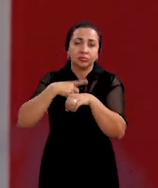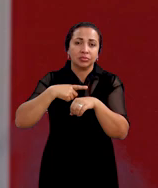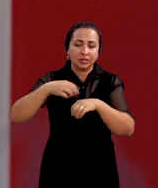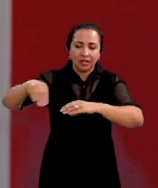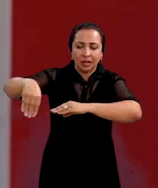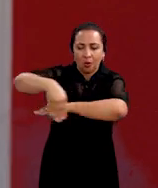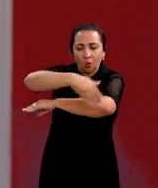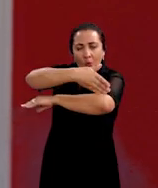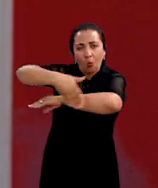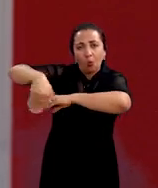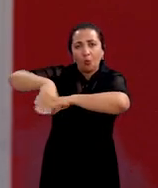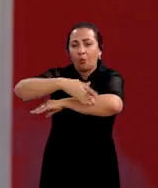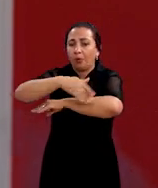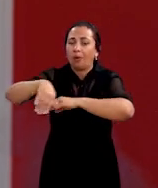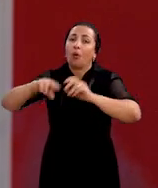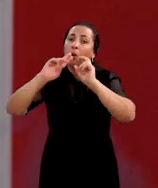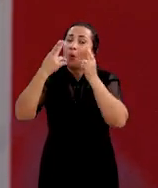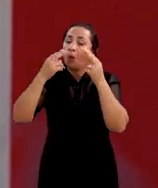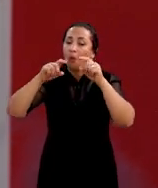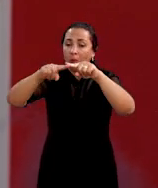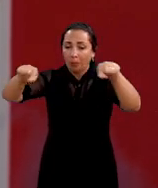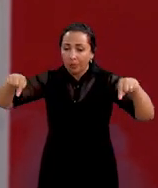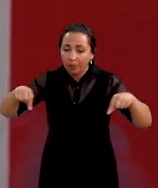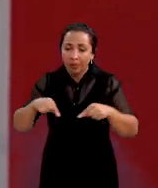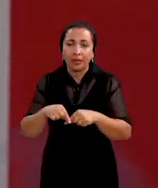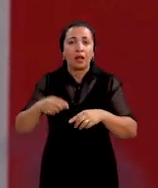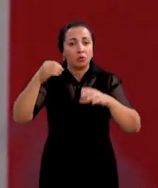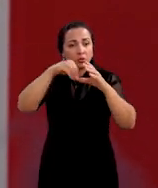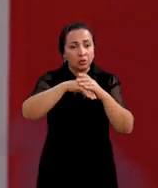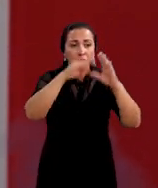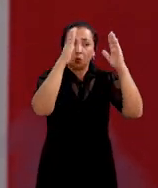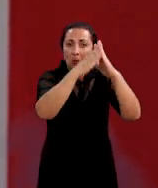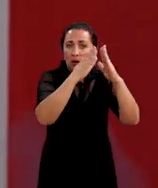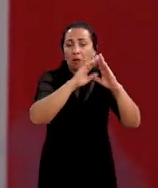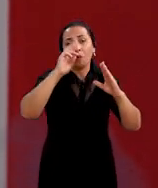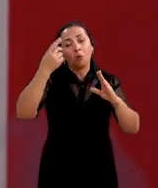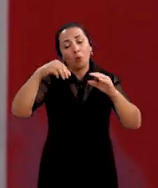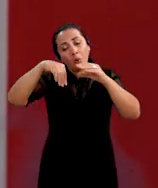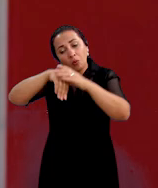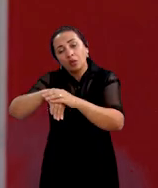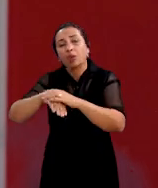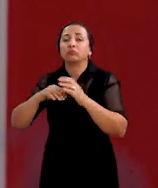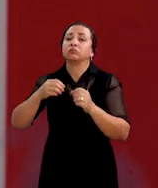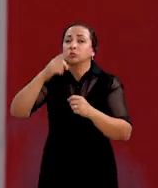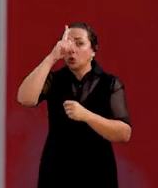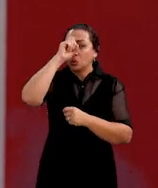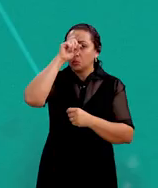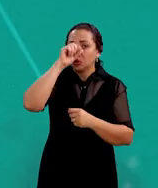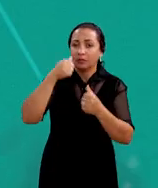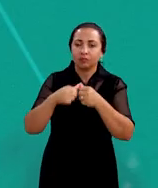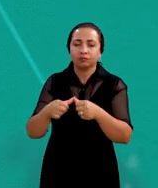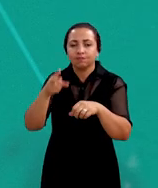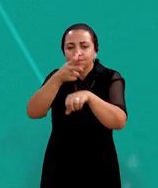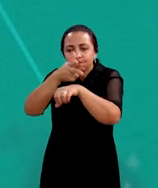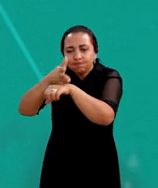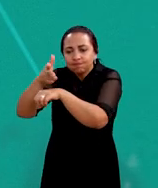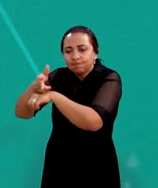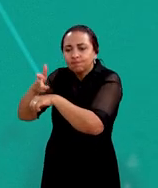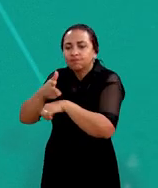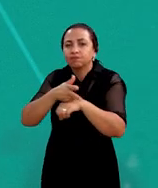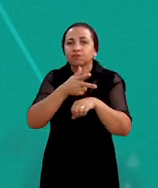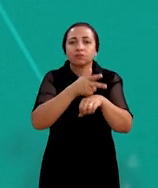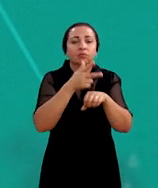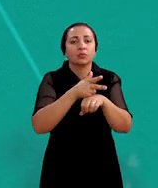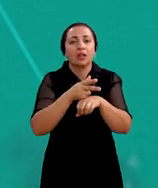localizada em um corredor ou dentro de uma sala, dentro de uma casa ou até mesmo dentro de um hospital, ele fica